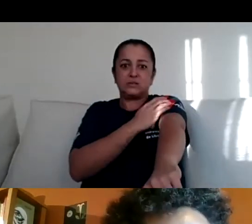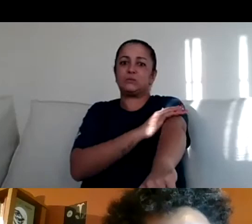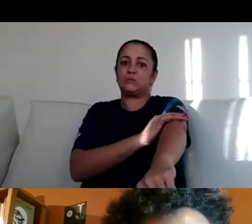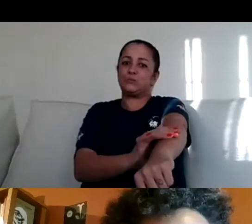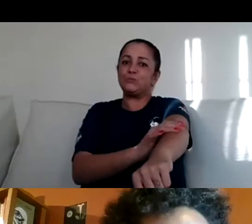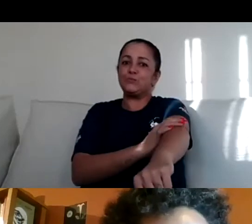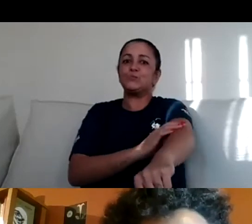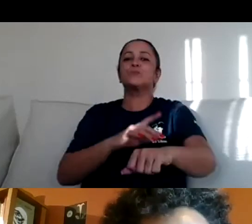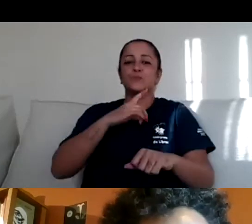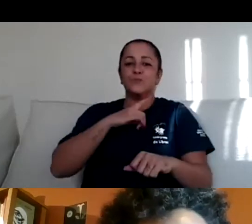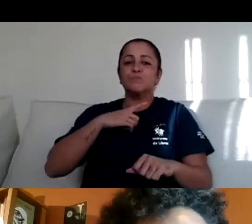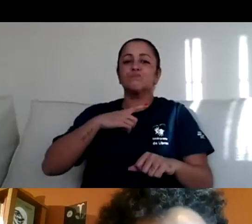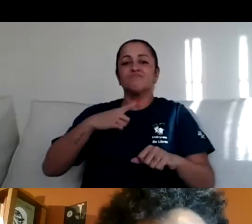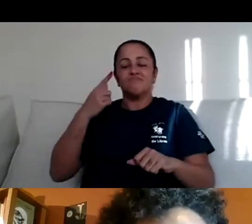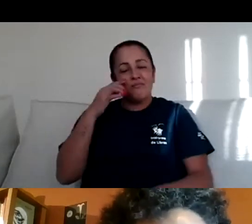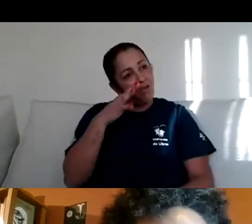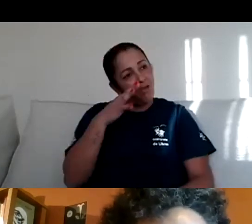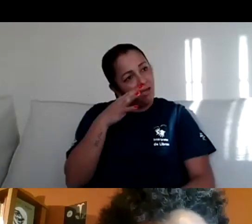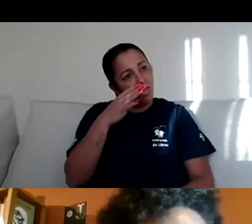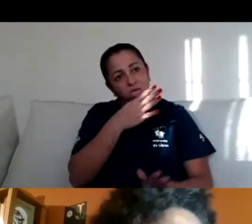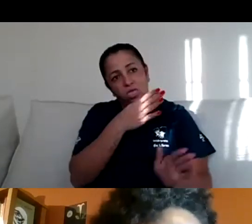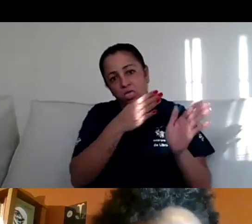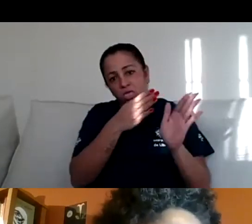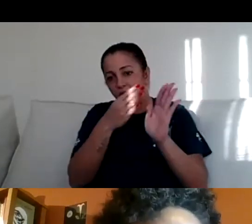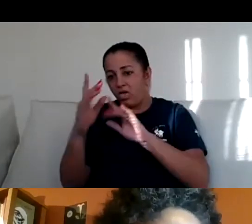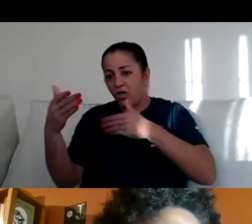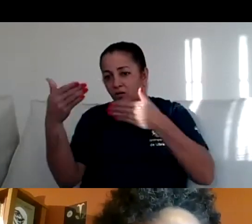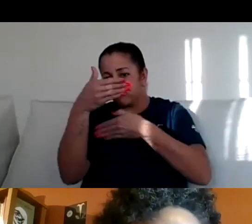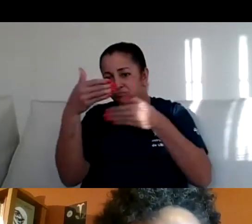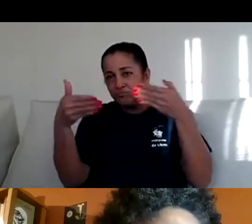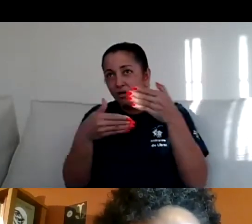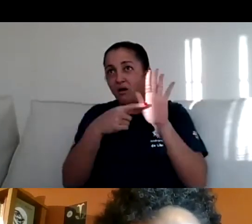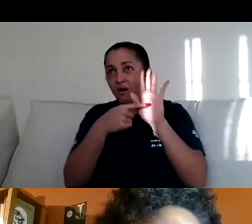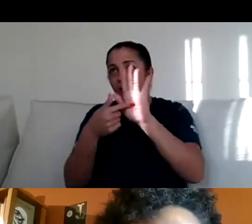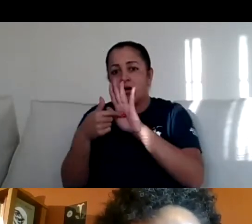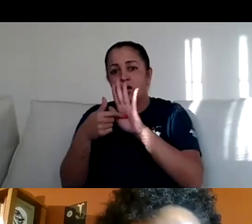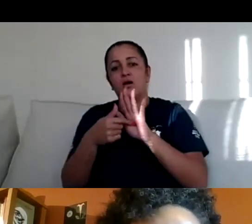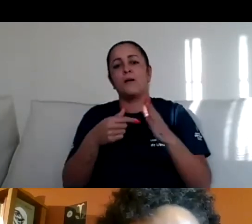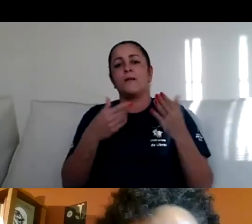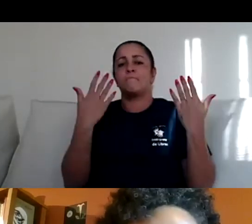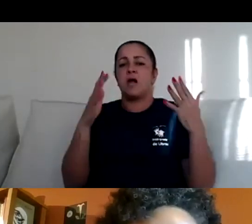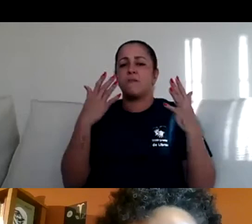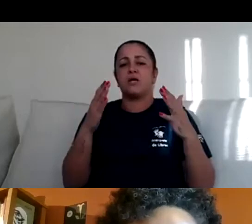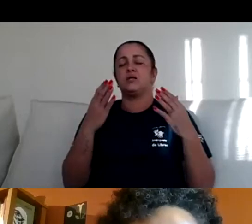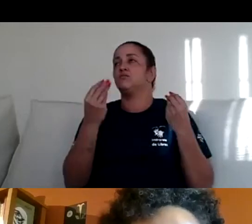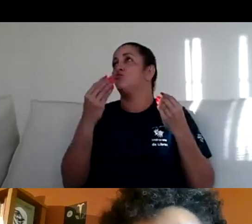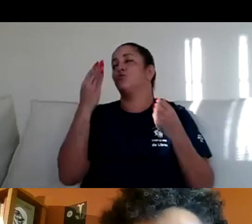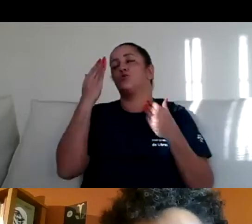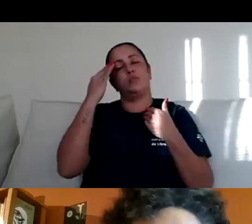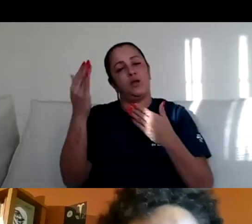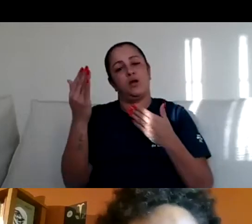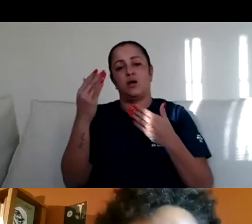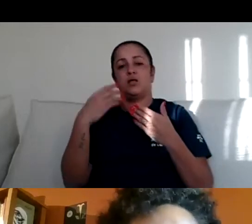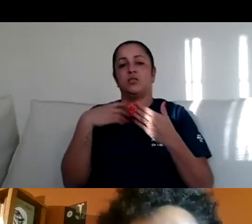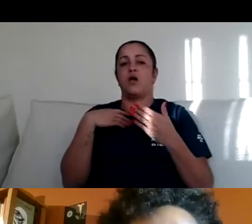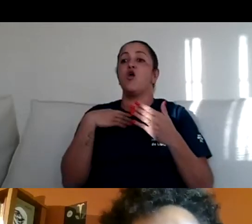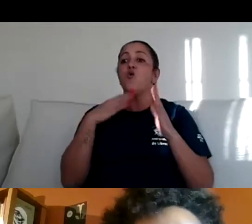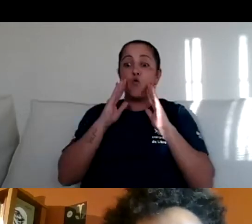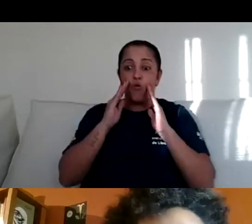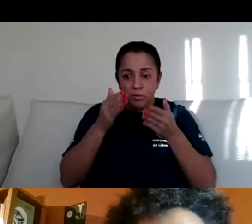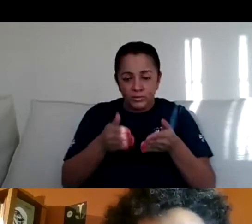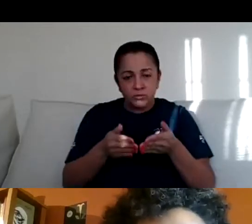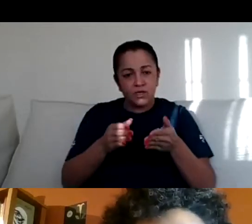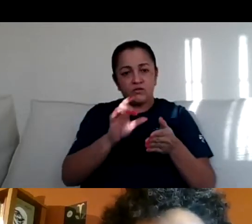e vendo as imagens. Parabéns e muito obrigada. É isso, né? Esse comprometimento de cada cidadão